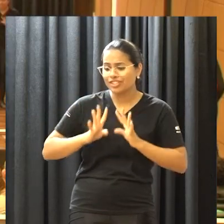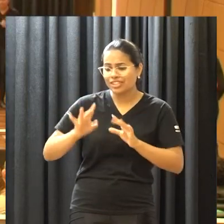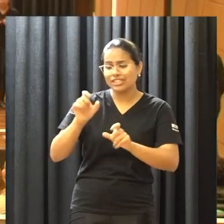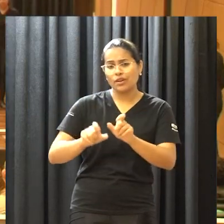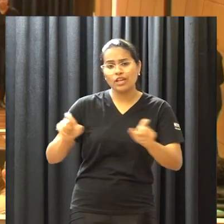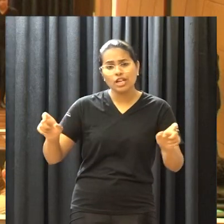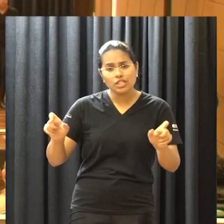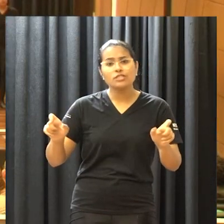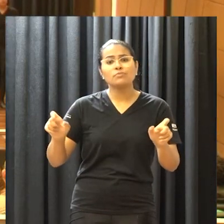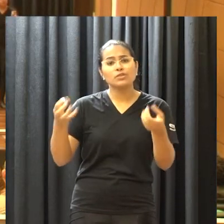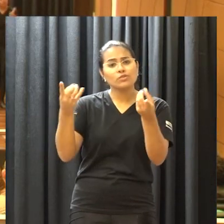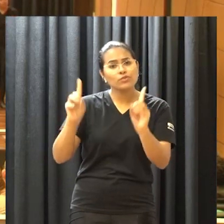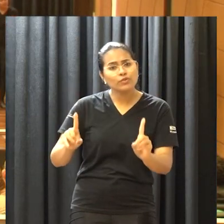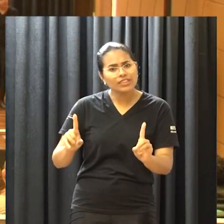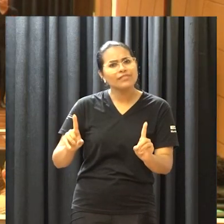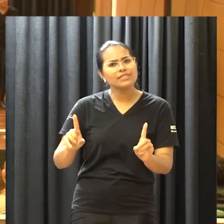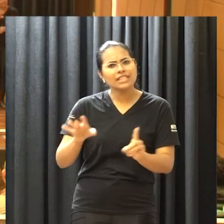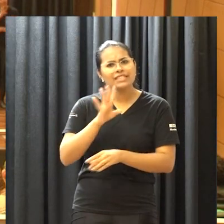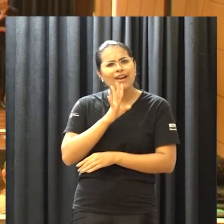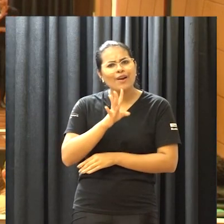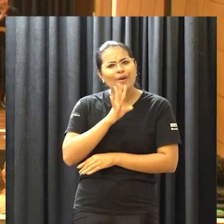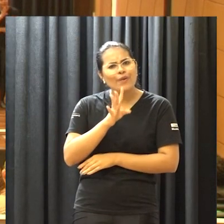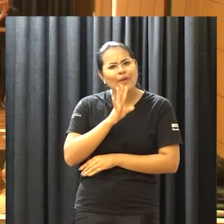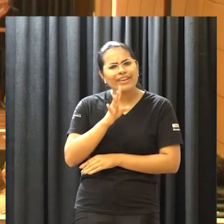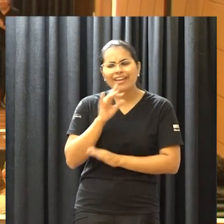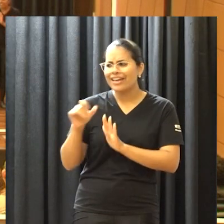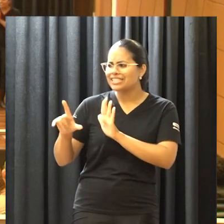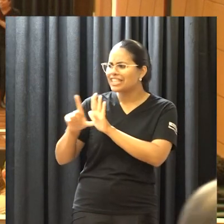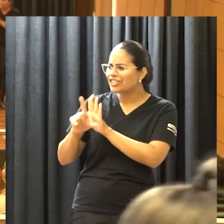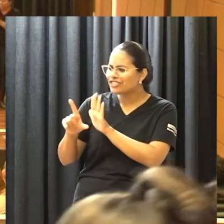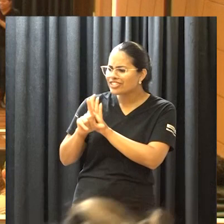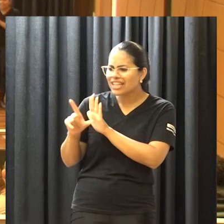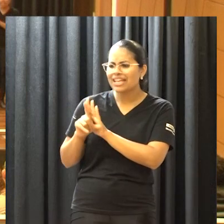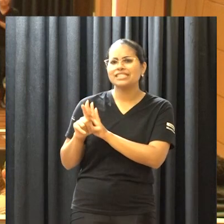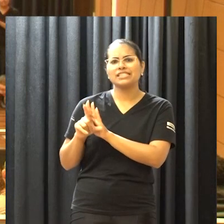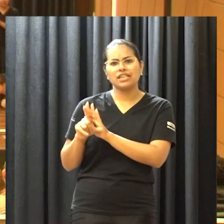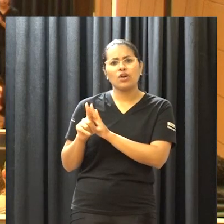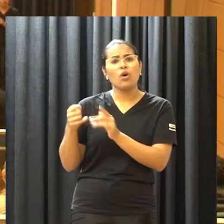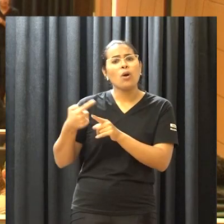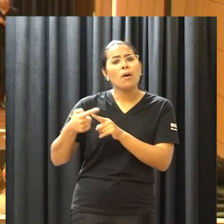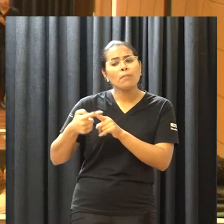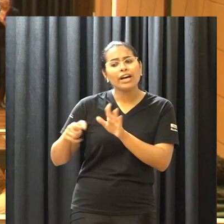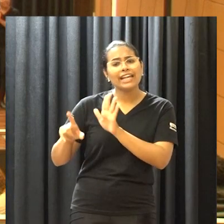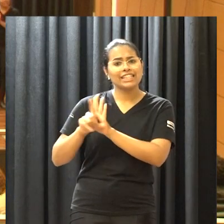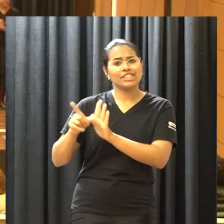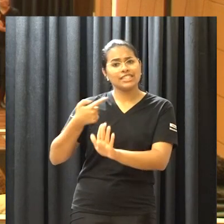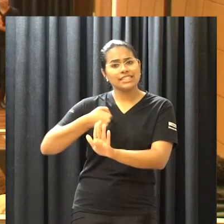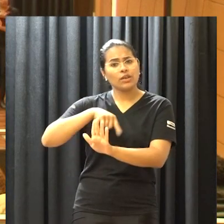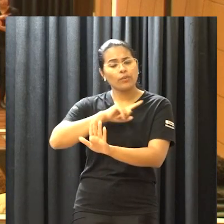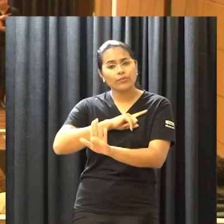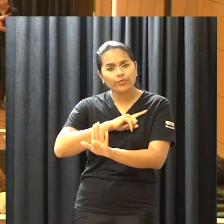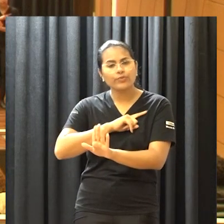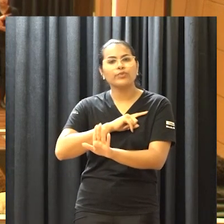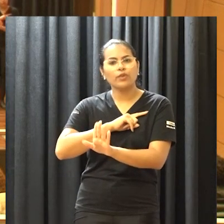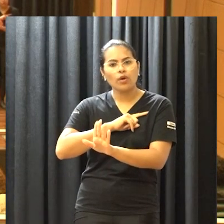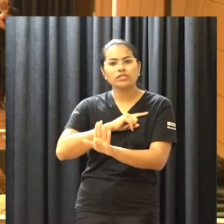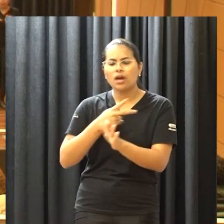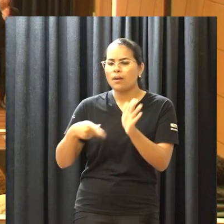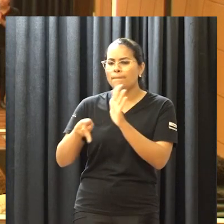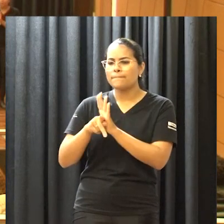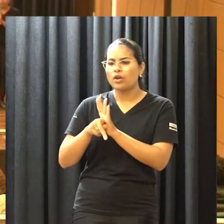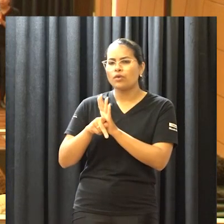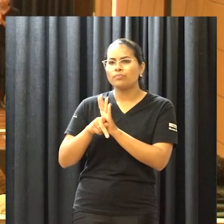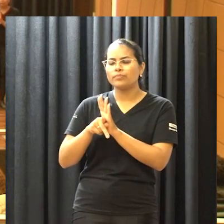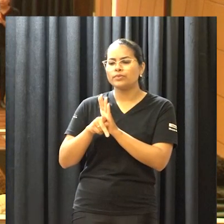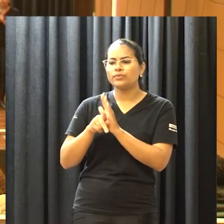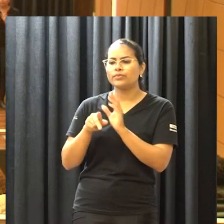com deficiência, eles conhecem a legislação. Porque a nossa legislação, né, a Convenção da ONU sobre os